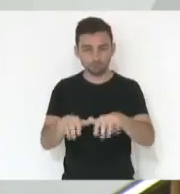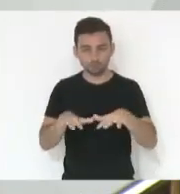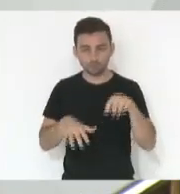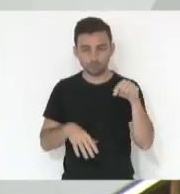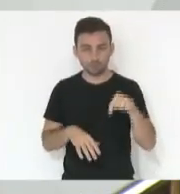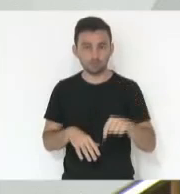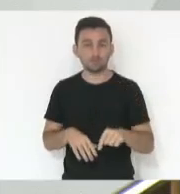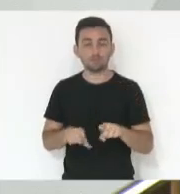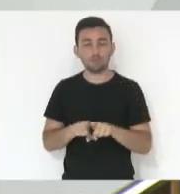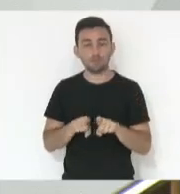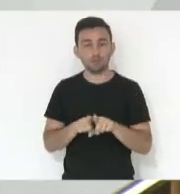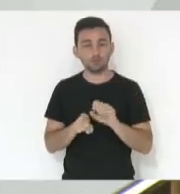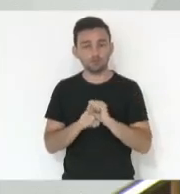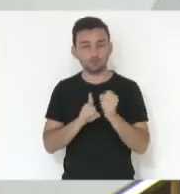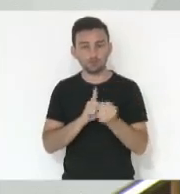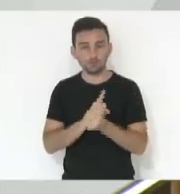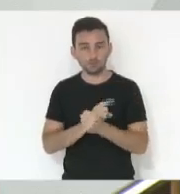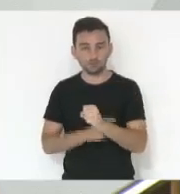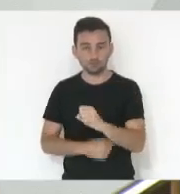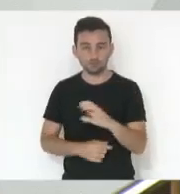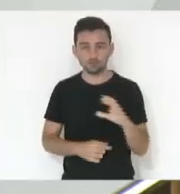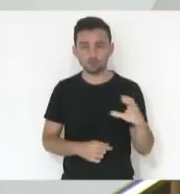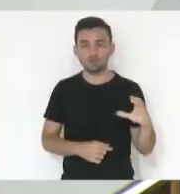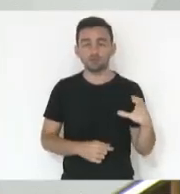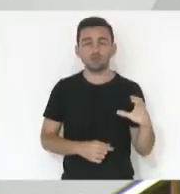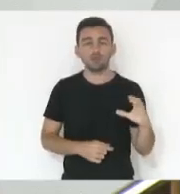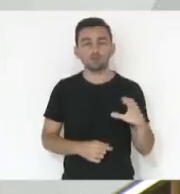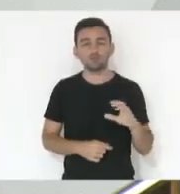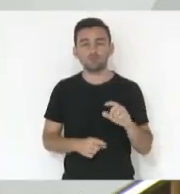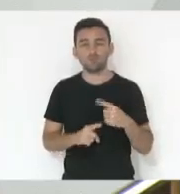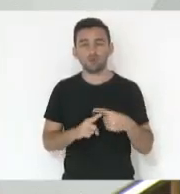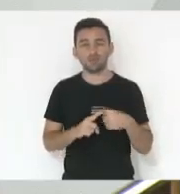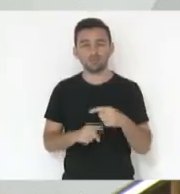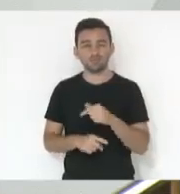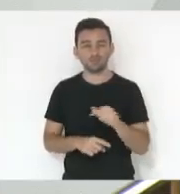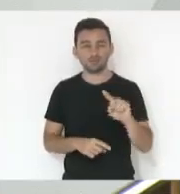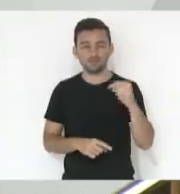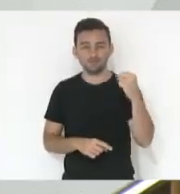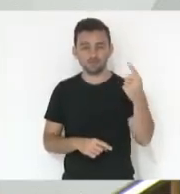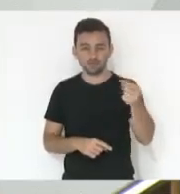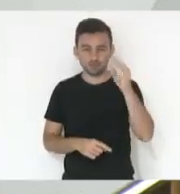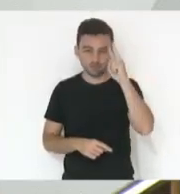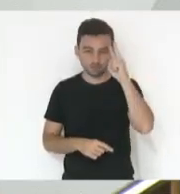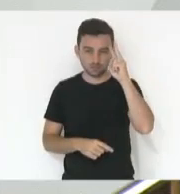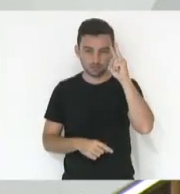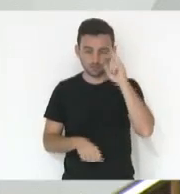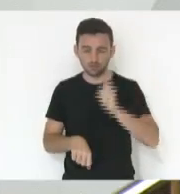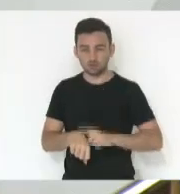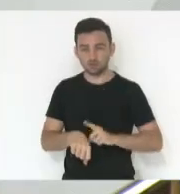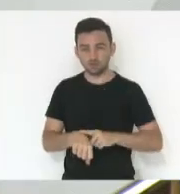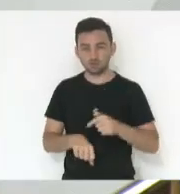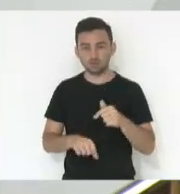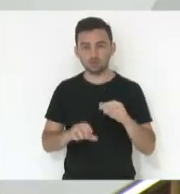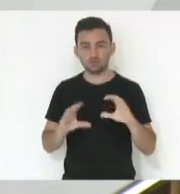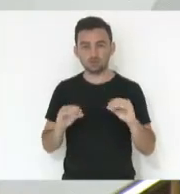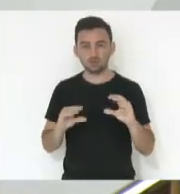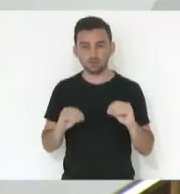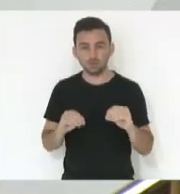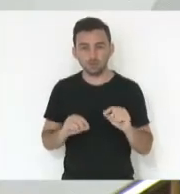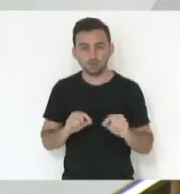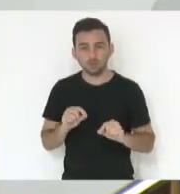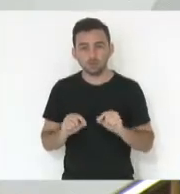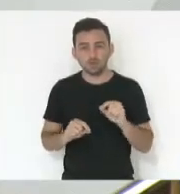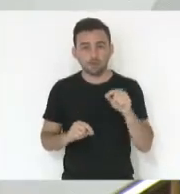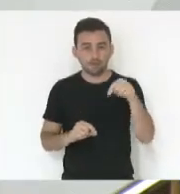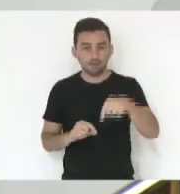sociedade catarinense, porque na próxima segunda-feira às 19 horas.